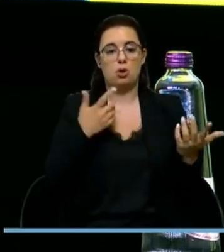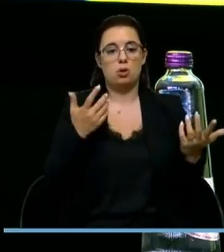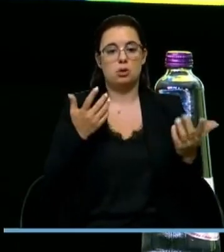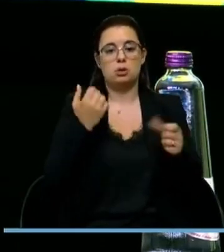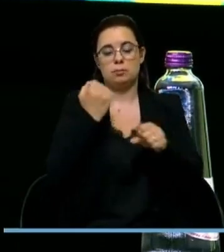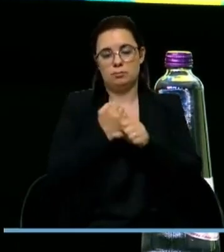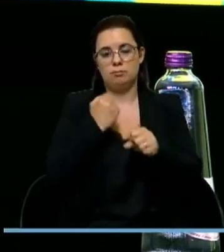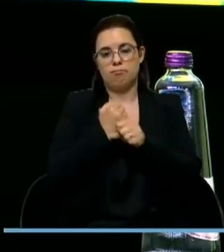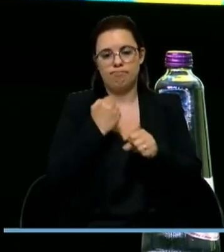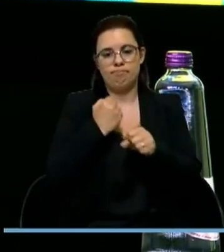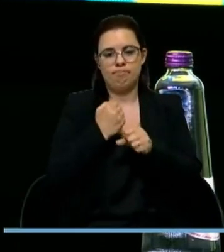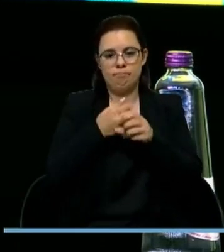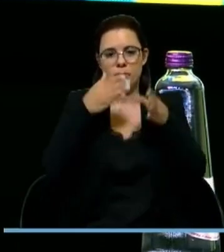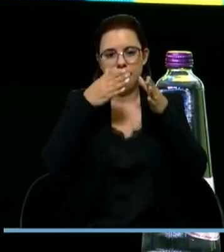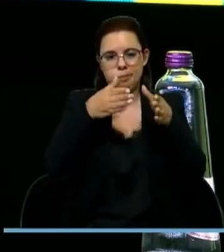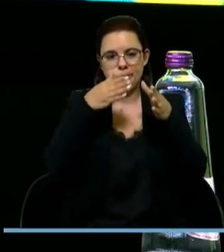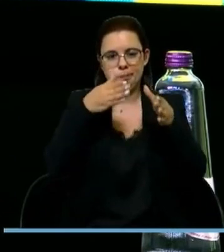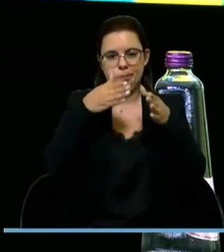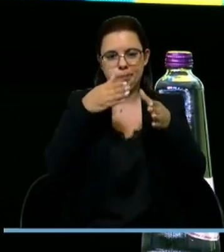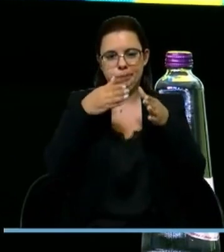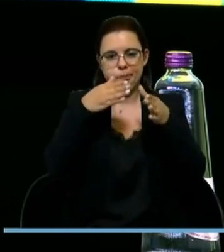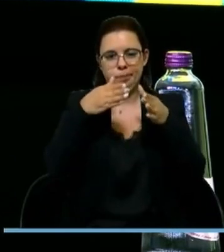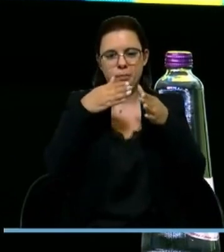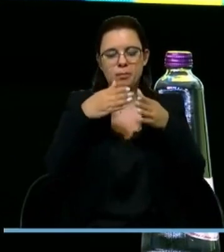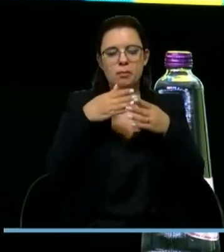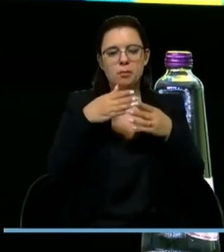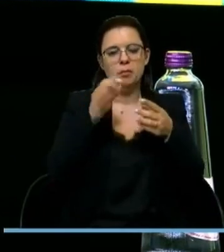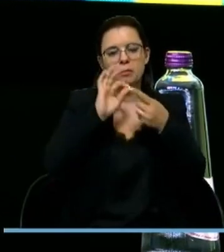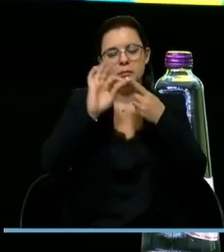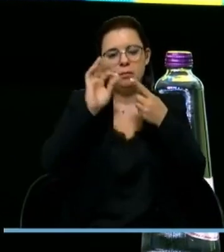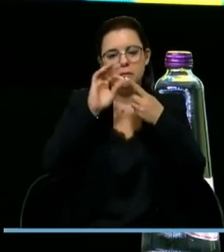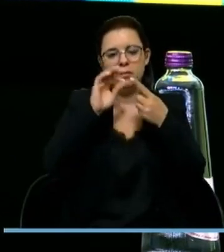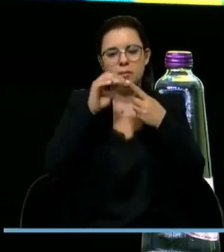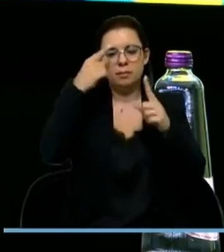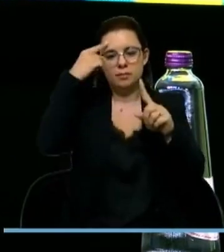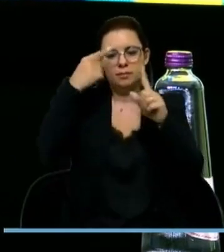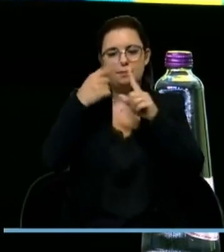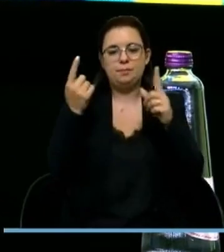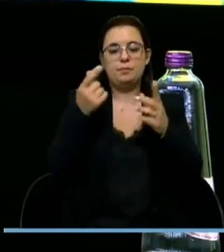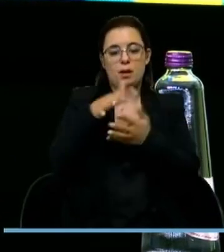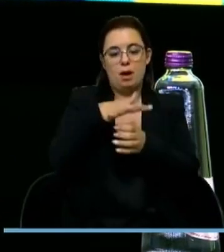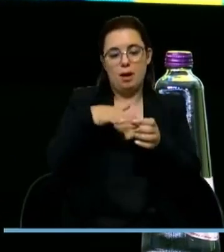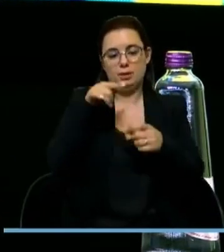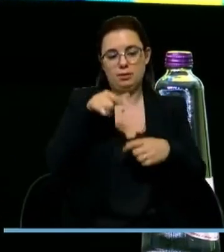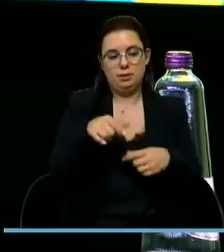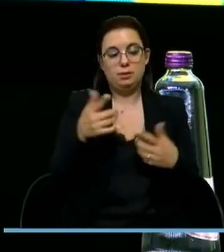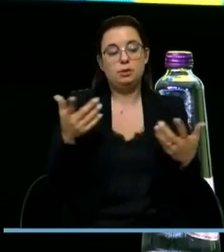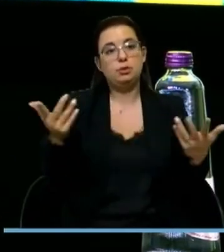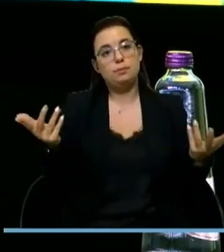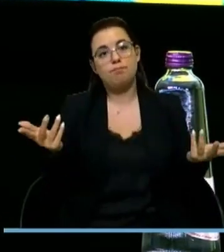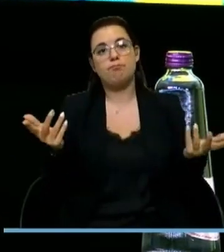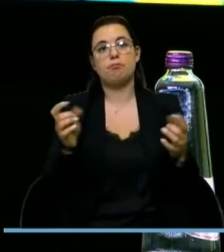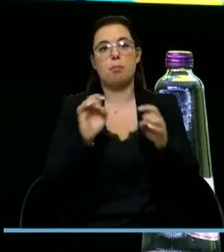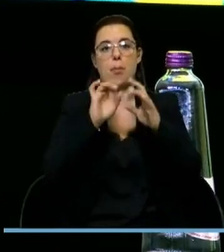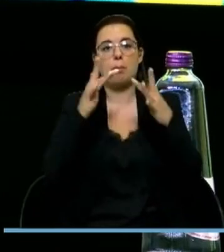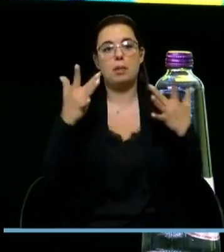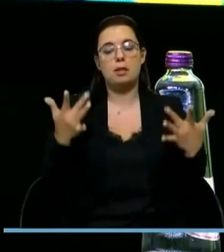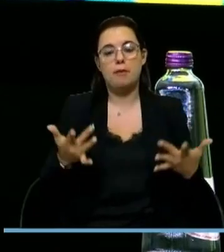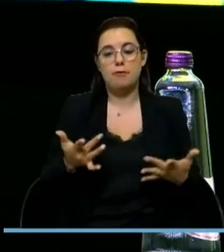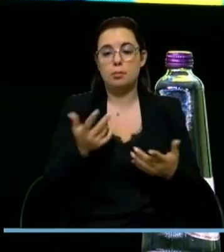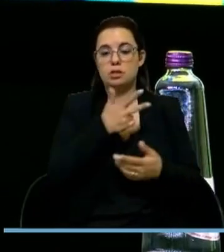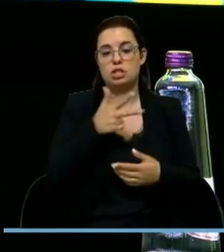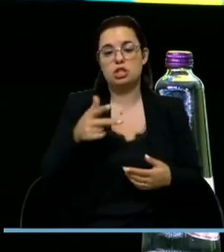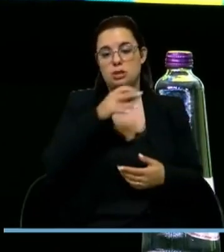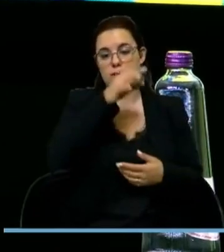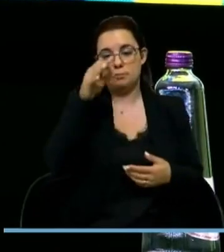a trabalhar já em plataformas específicas para esses mesmos setores. Portanto, plataformas